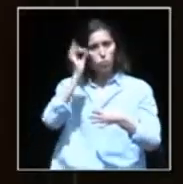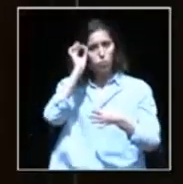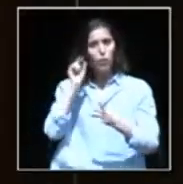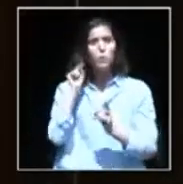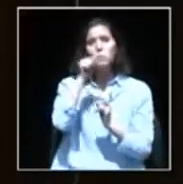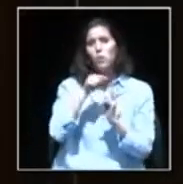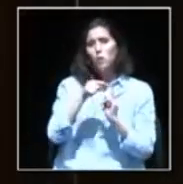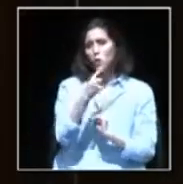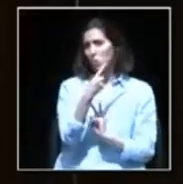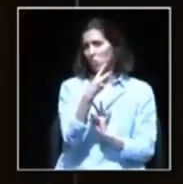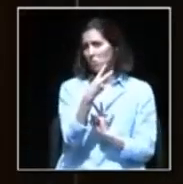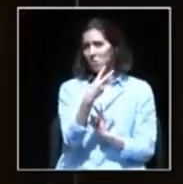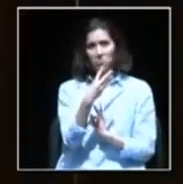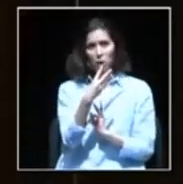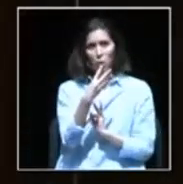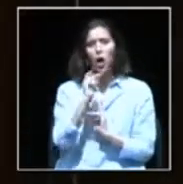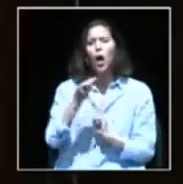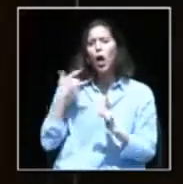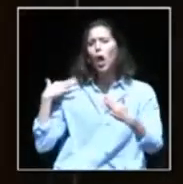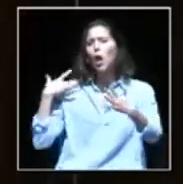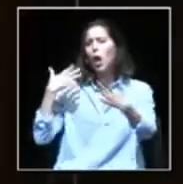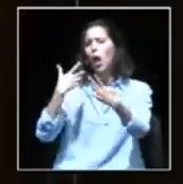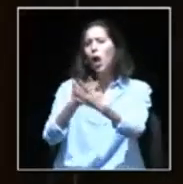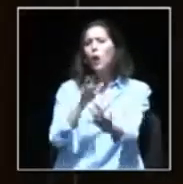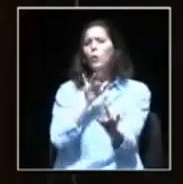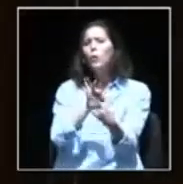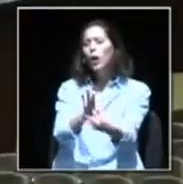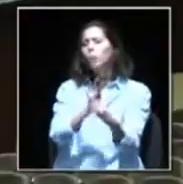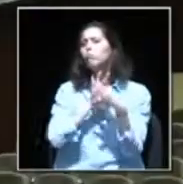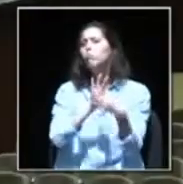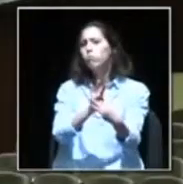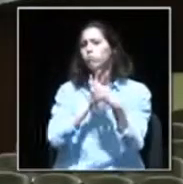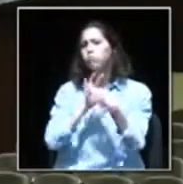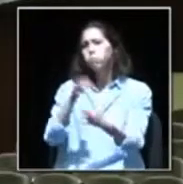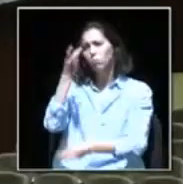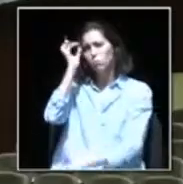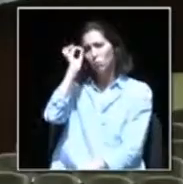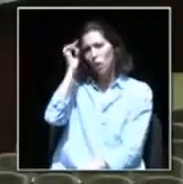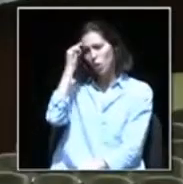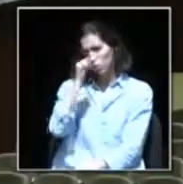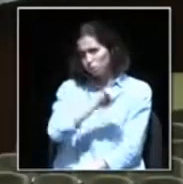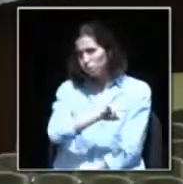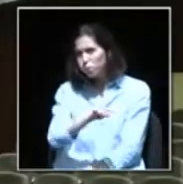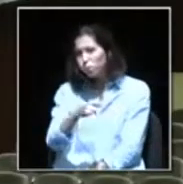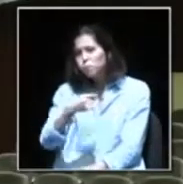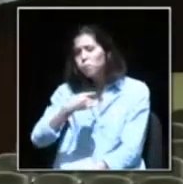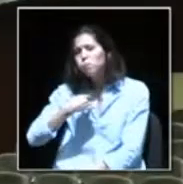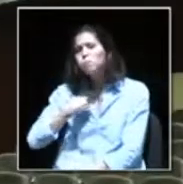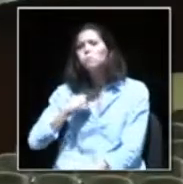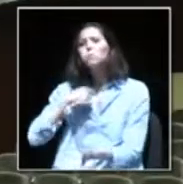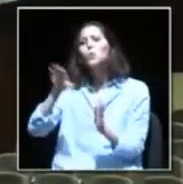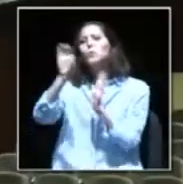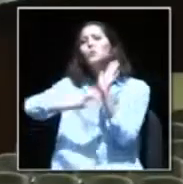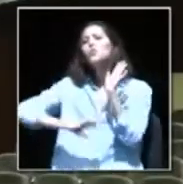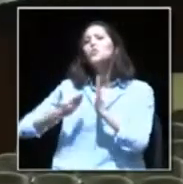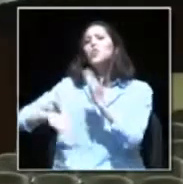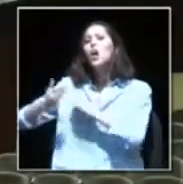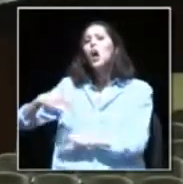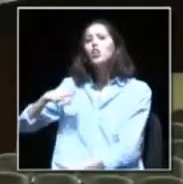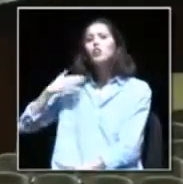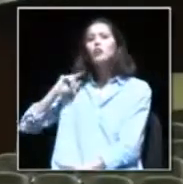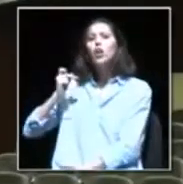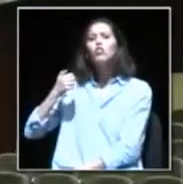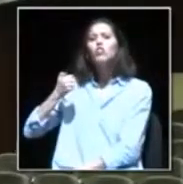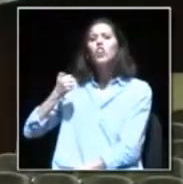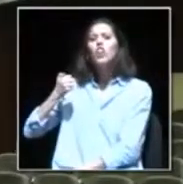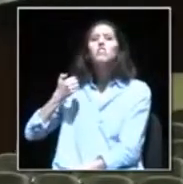uma vez, nem duas, nem três, temos ido há vários anos, temos estado em contacto muito próximo com eles e, portanto, sabemos muito bem que condições é que havia há 15 anos,